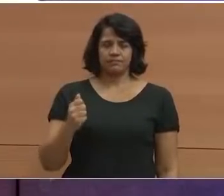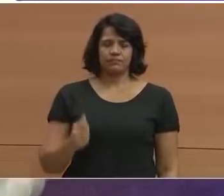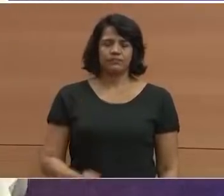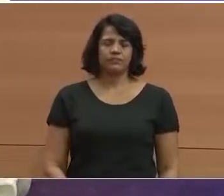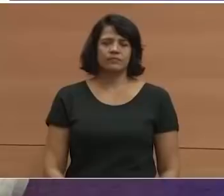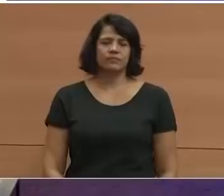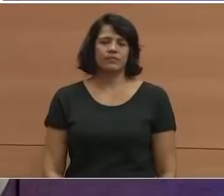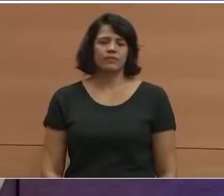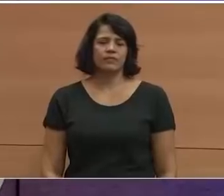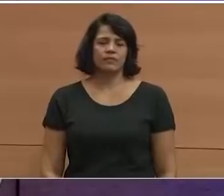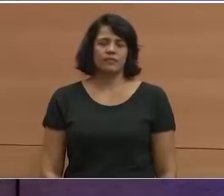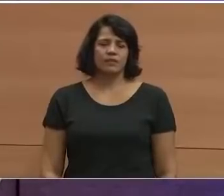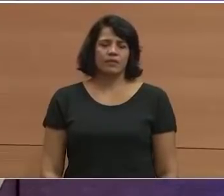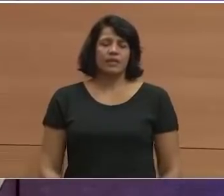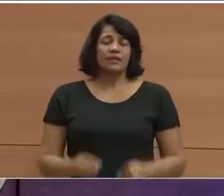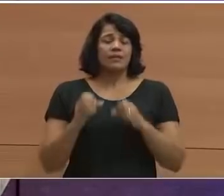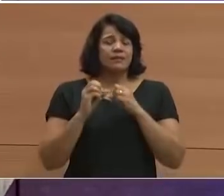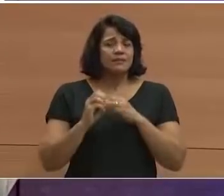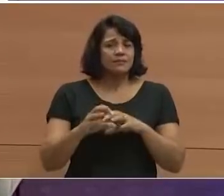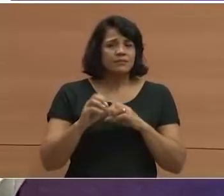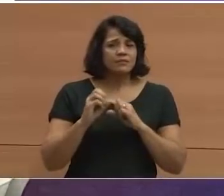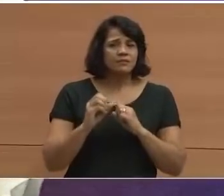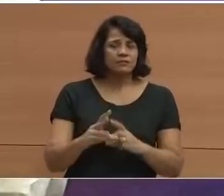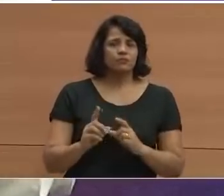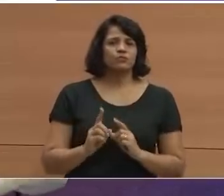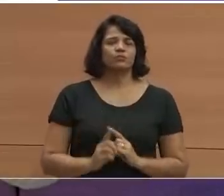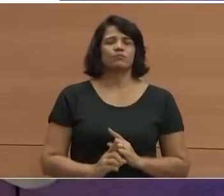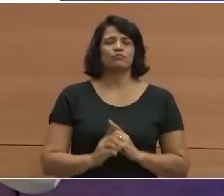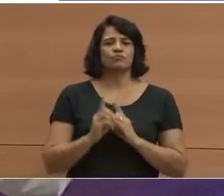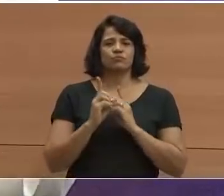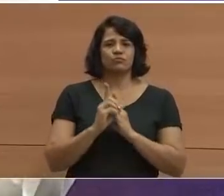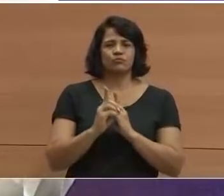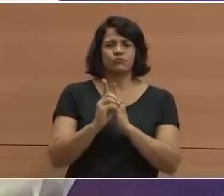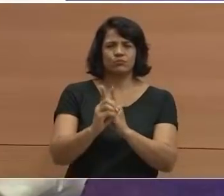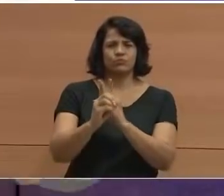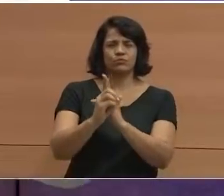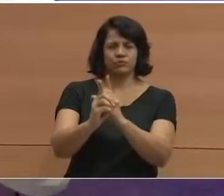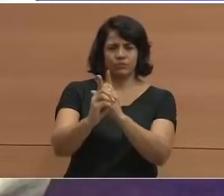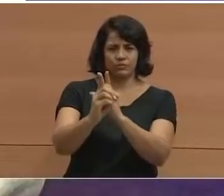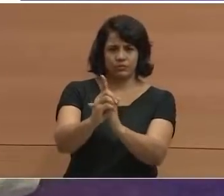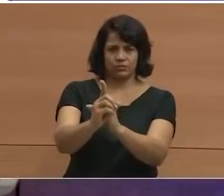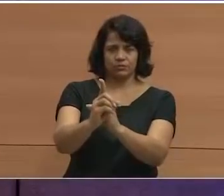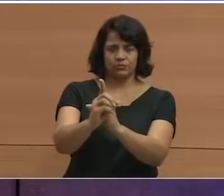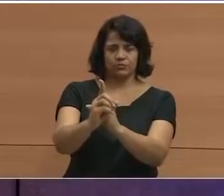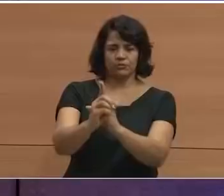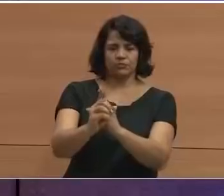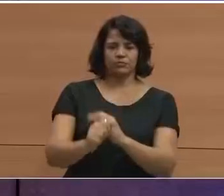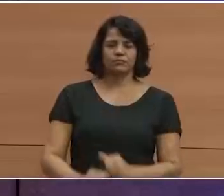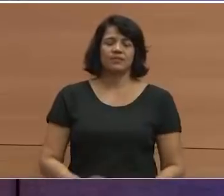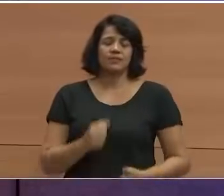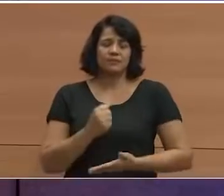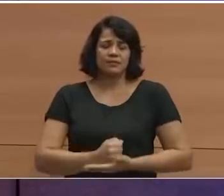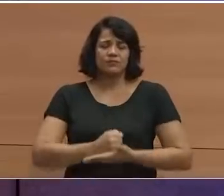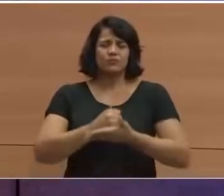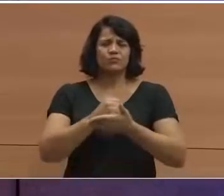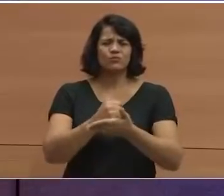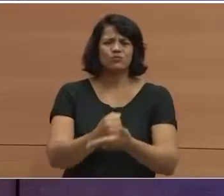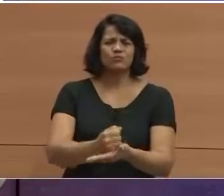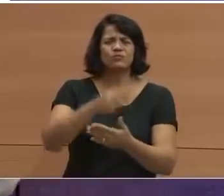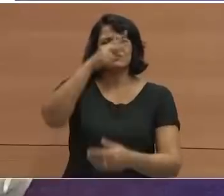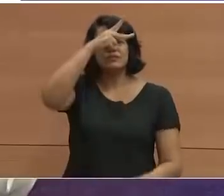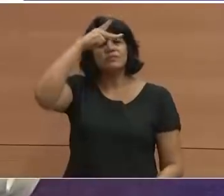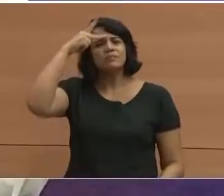Corinto, para o receberem. Tendo chegado, auxiliou muitos aqueles